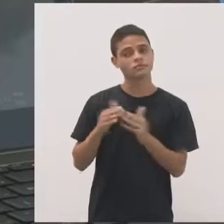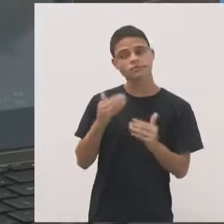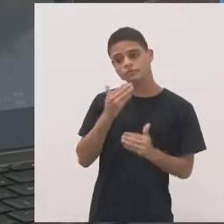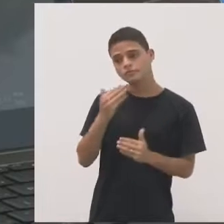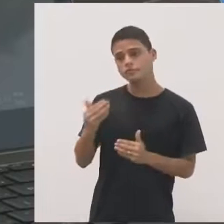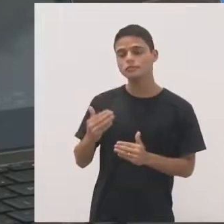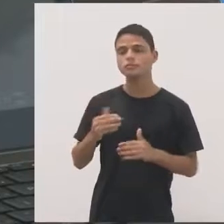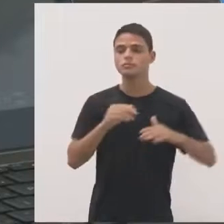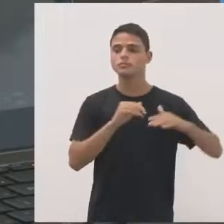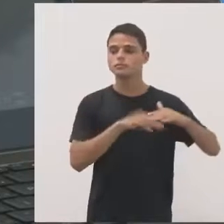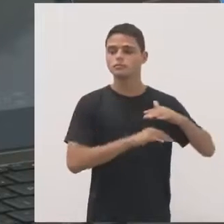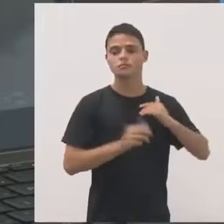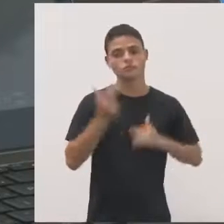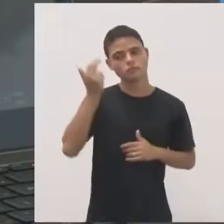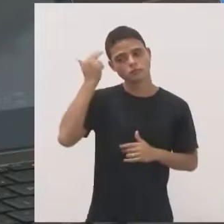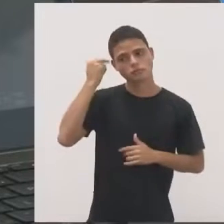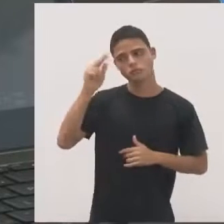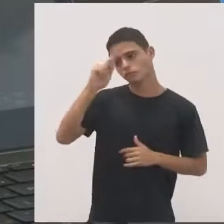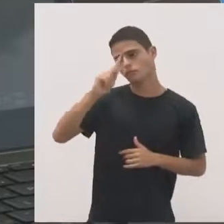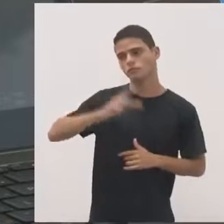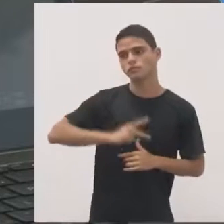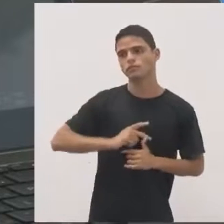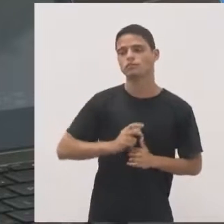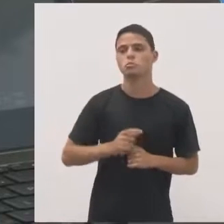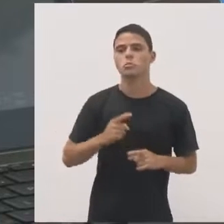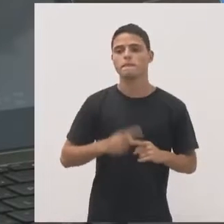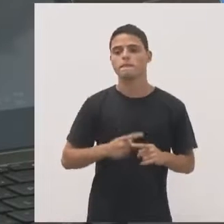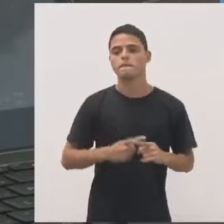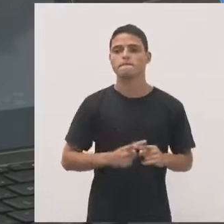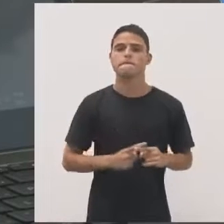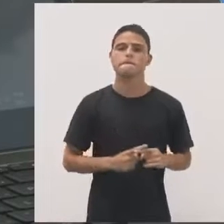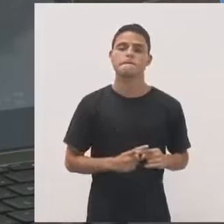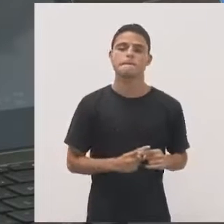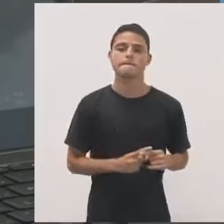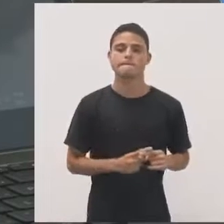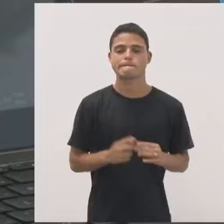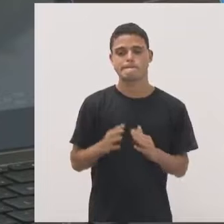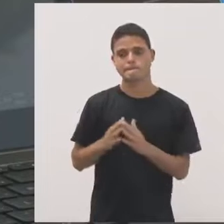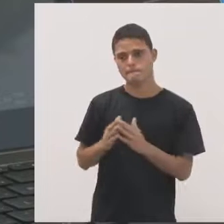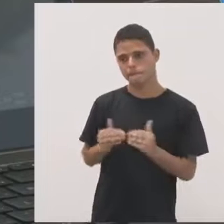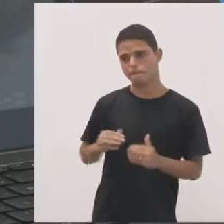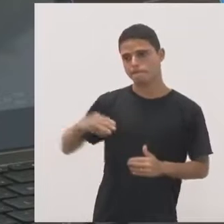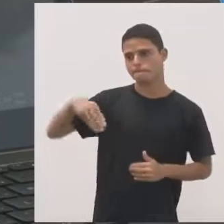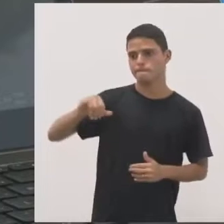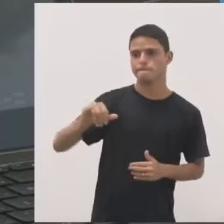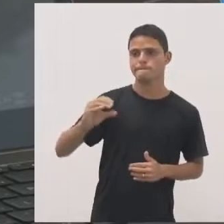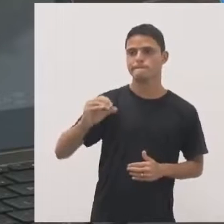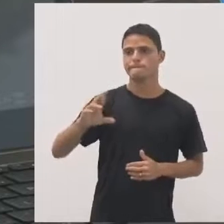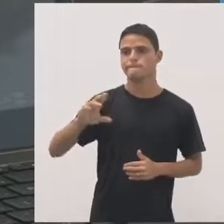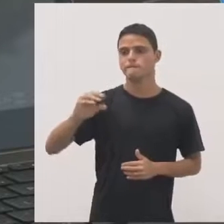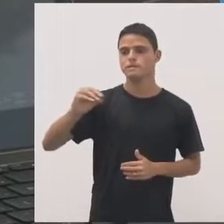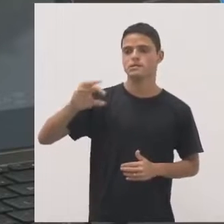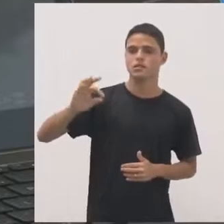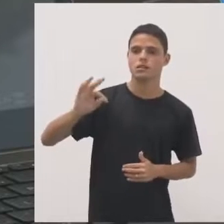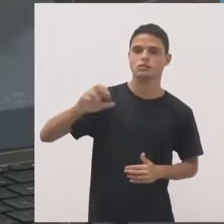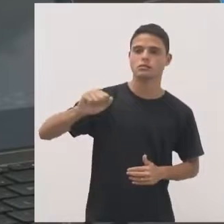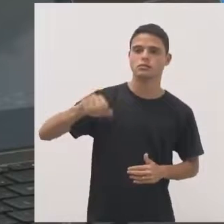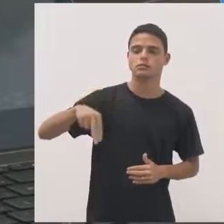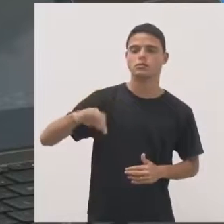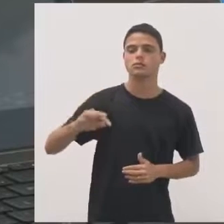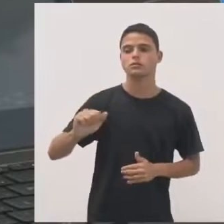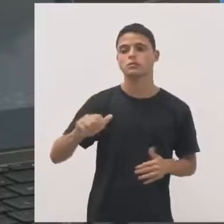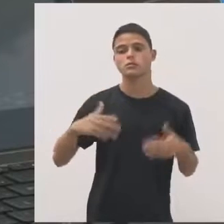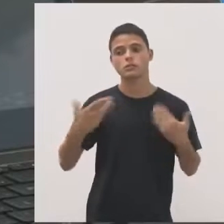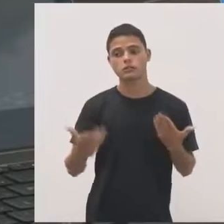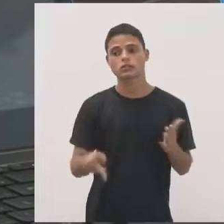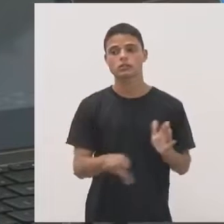conta. Como eu não adicionei uma conta pessoal minha nesse computador porque é uma pessoal, ele vai pedir uma conta da Microsoft pessoal, tá bom? Ou alguma